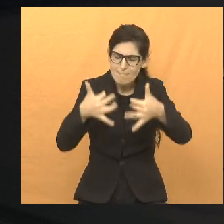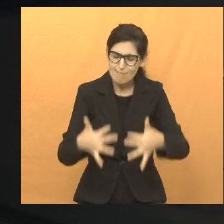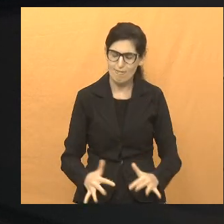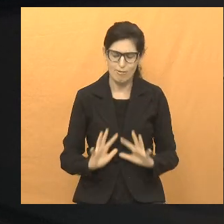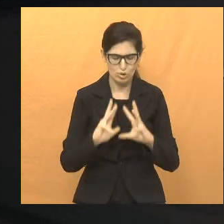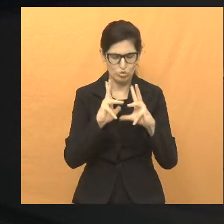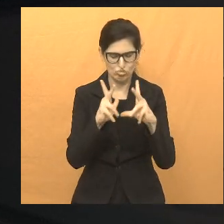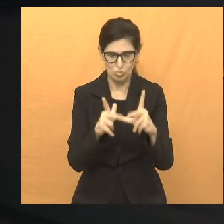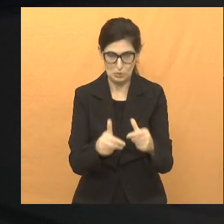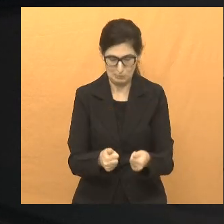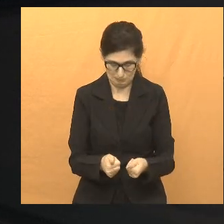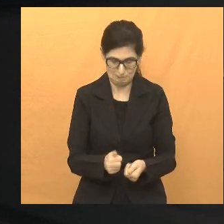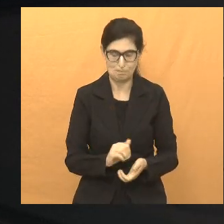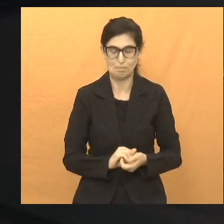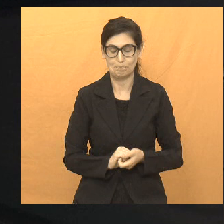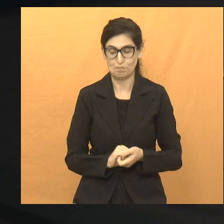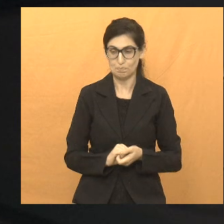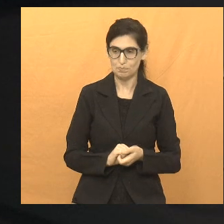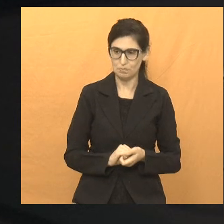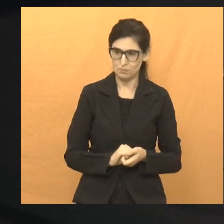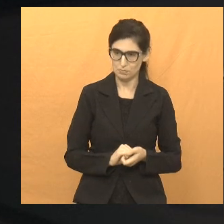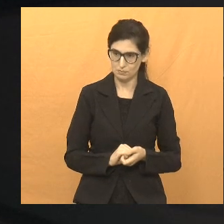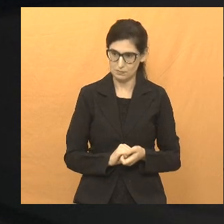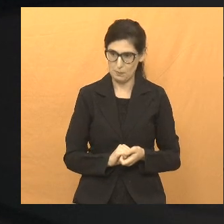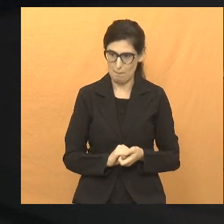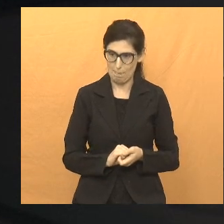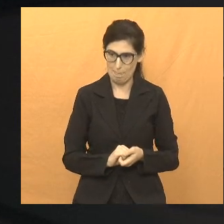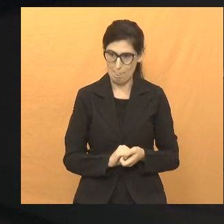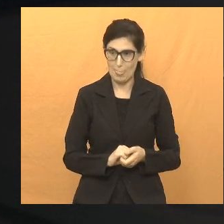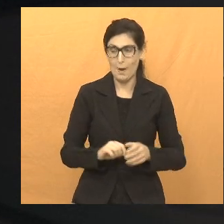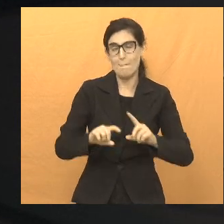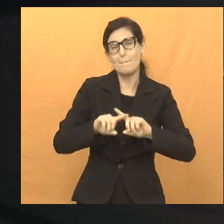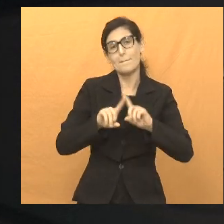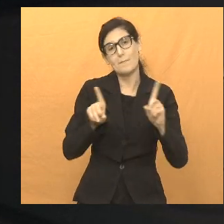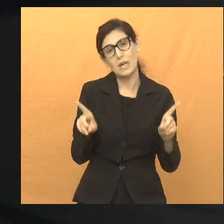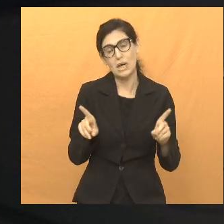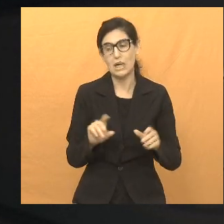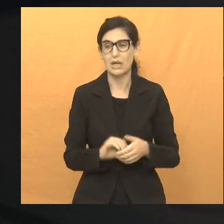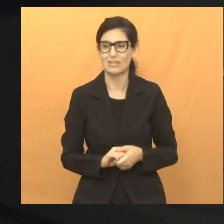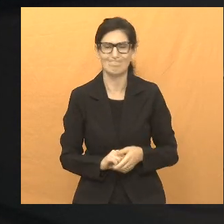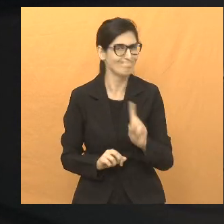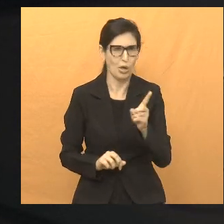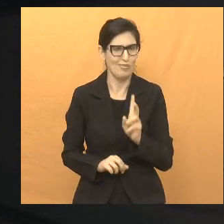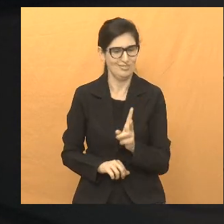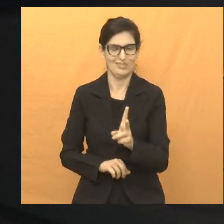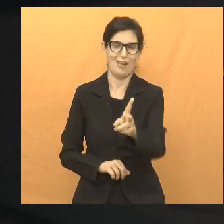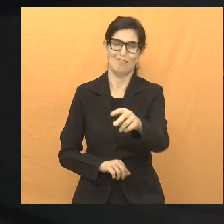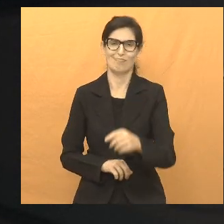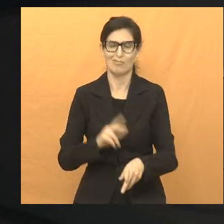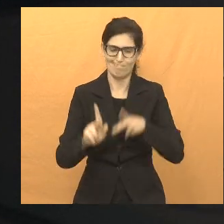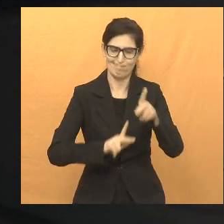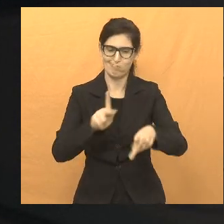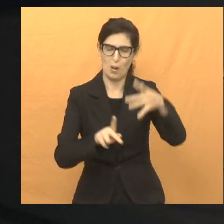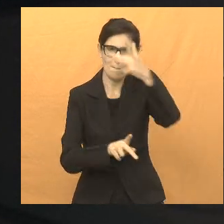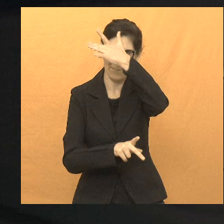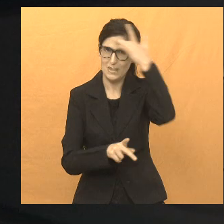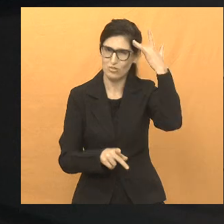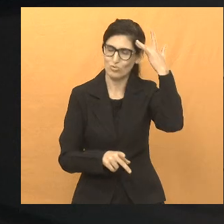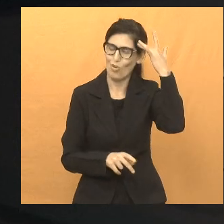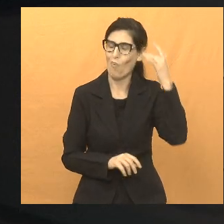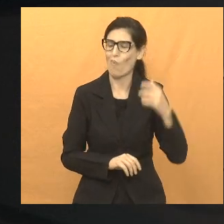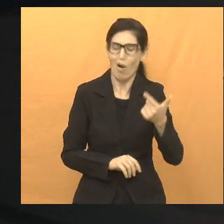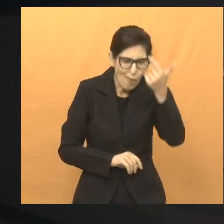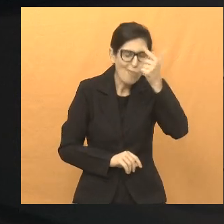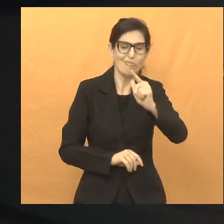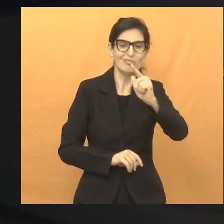tem encaminhado a vocês, né? Mas nem sempre a população consegue, de